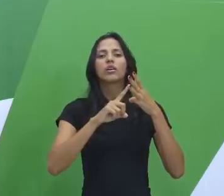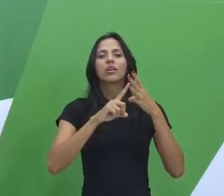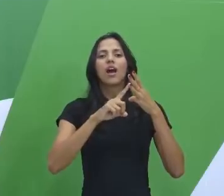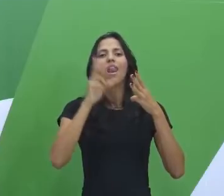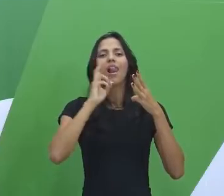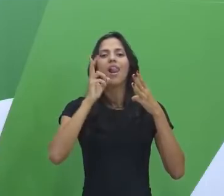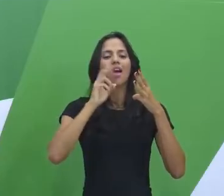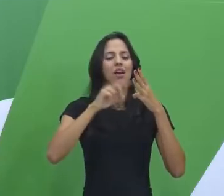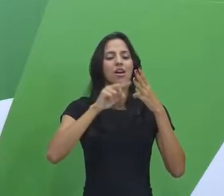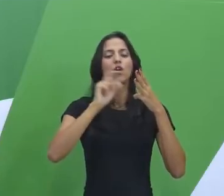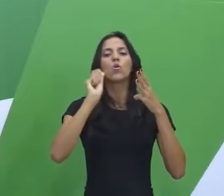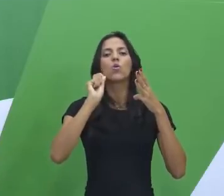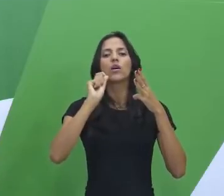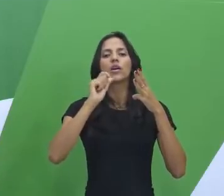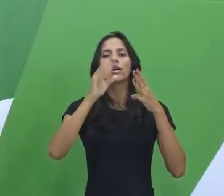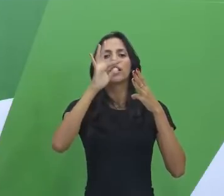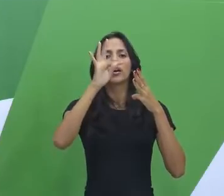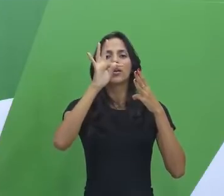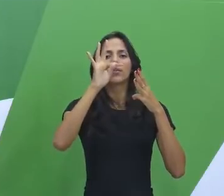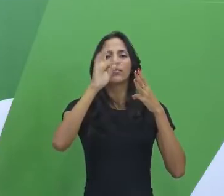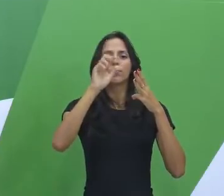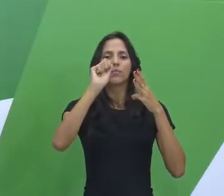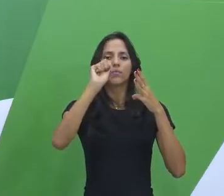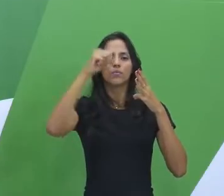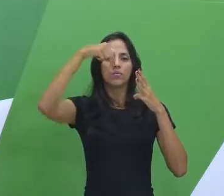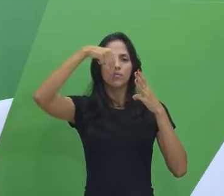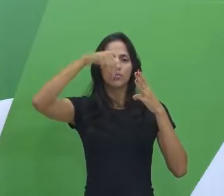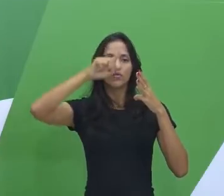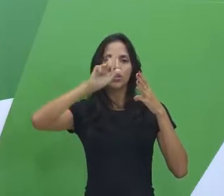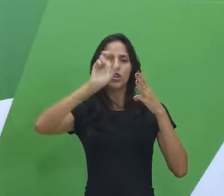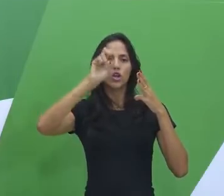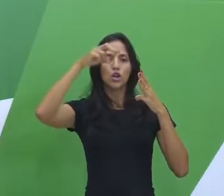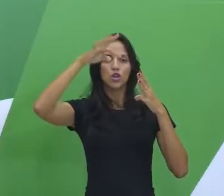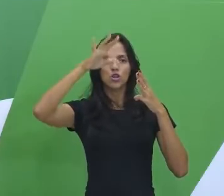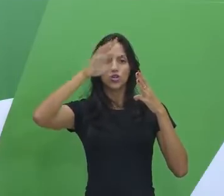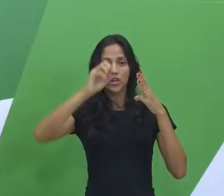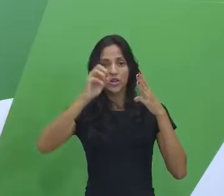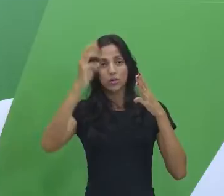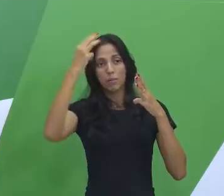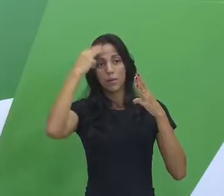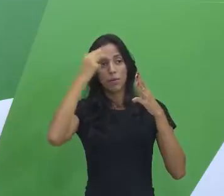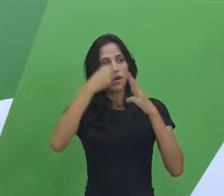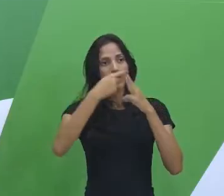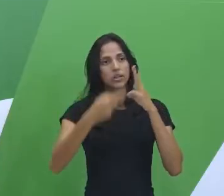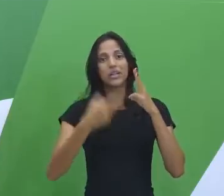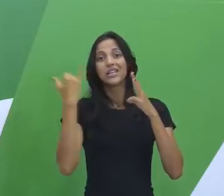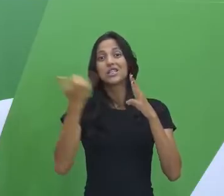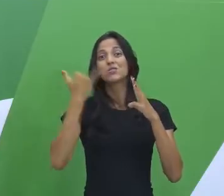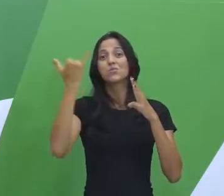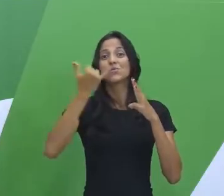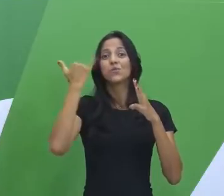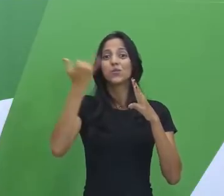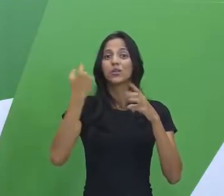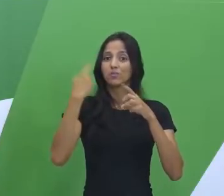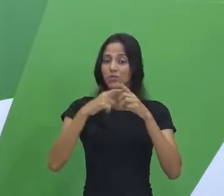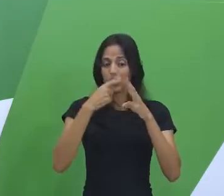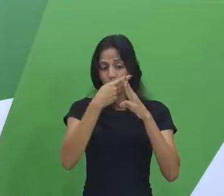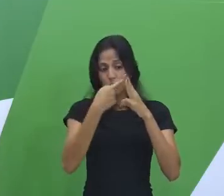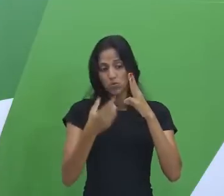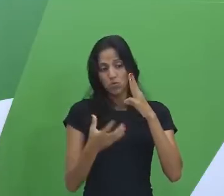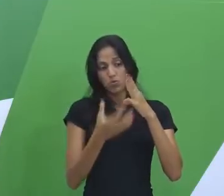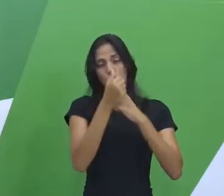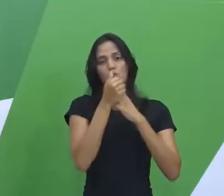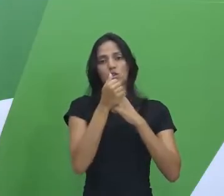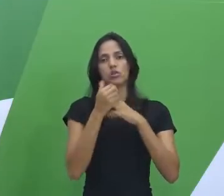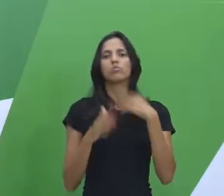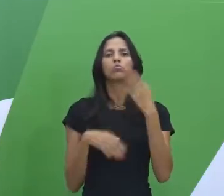linha que toca por fora a trigonometria, que é a tangente. Mas observe que essas coisas evoluíram. E como é